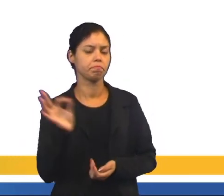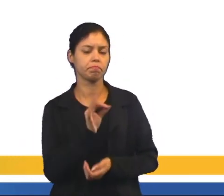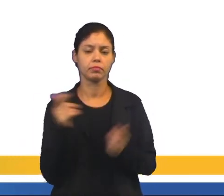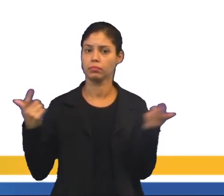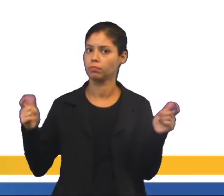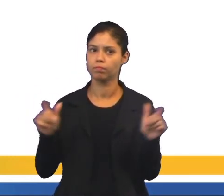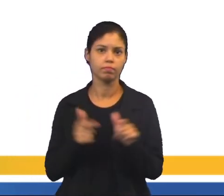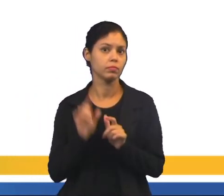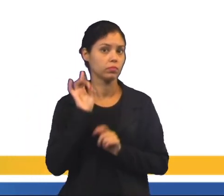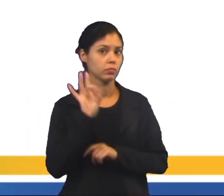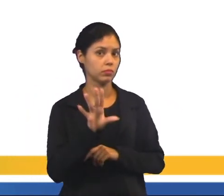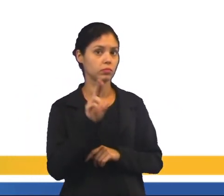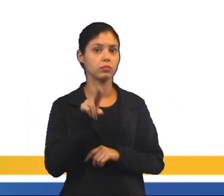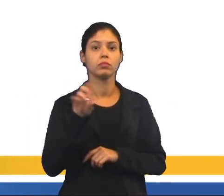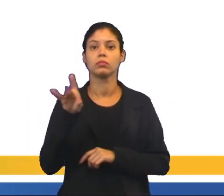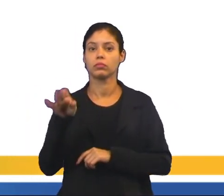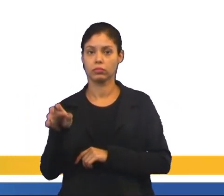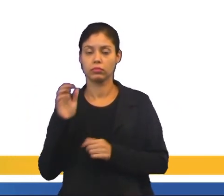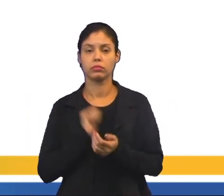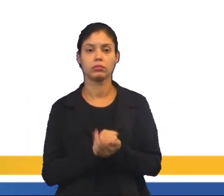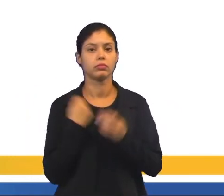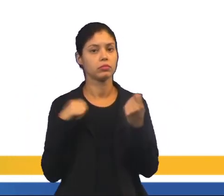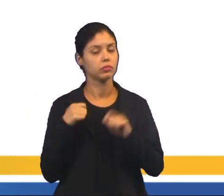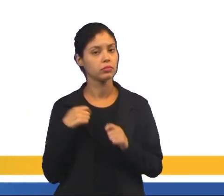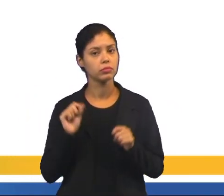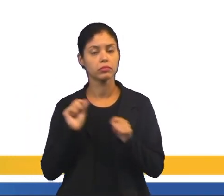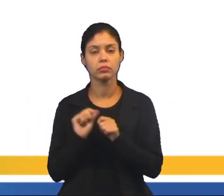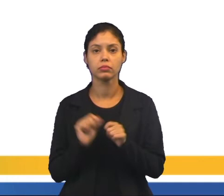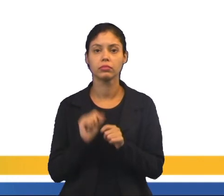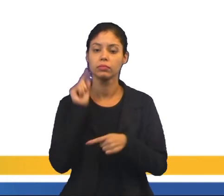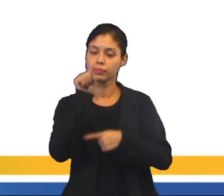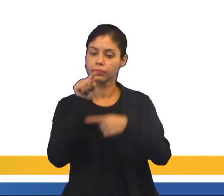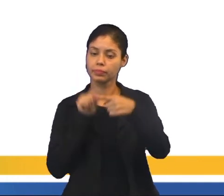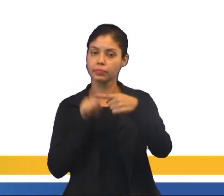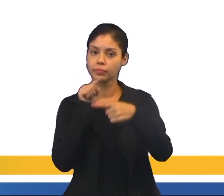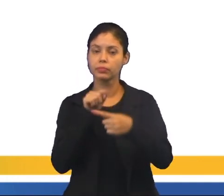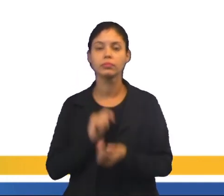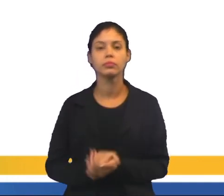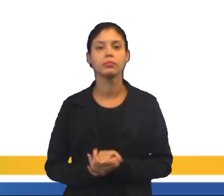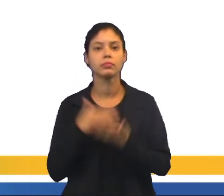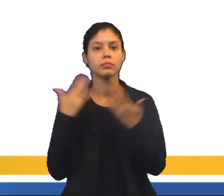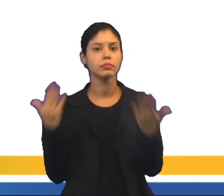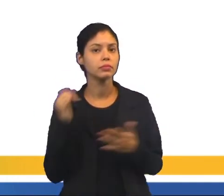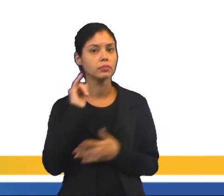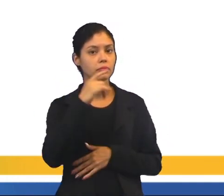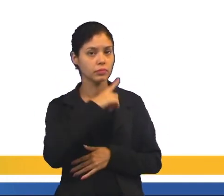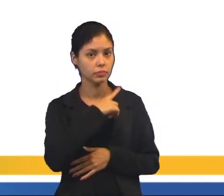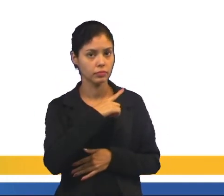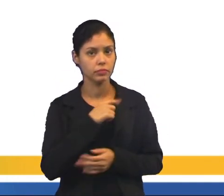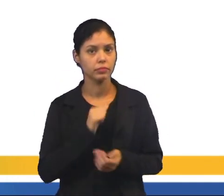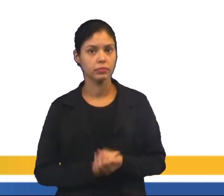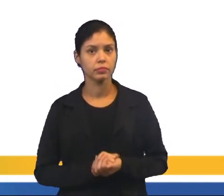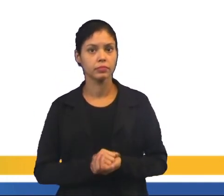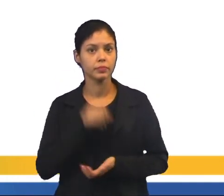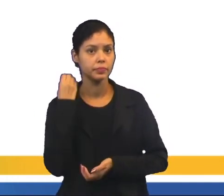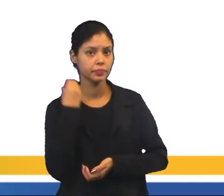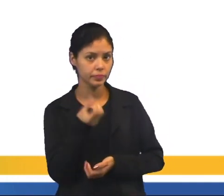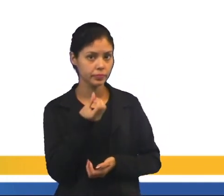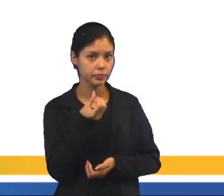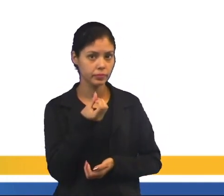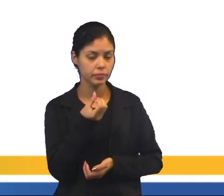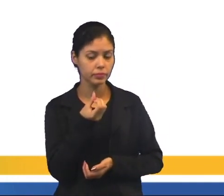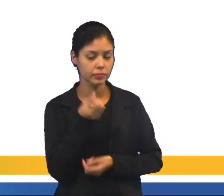para diminuir apenas por unidade. A gente tem que fazer a divisão. Então, ali, se eu tinha